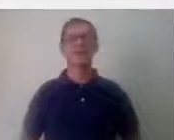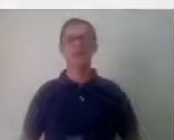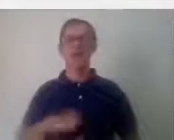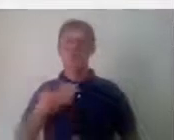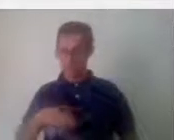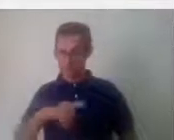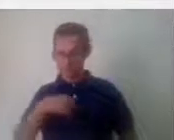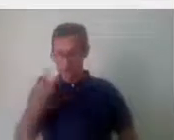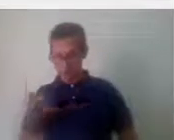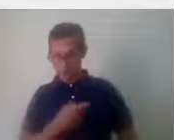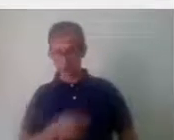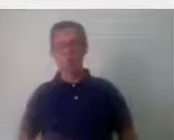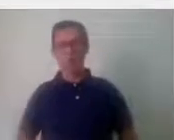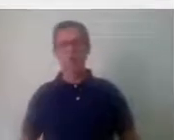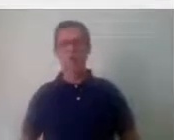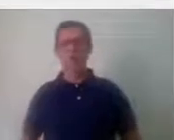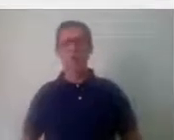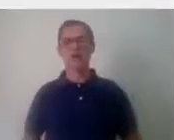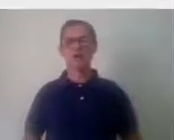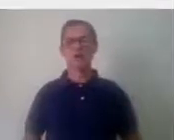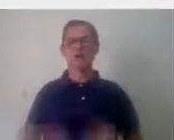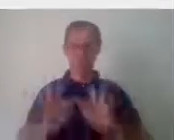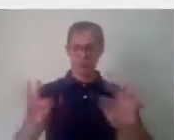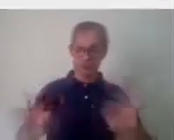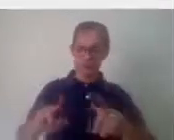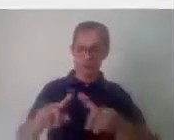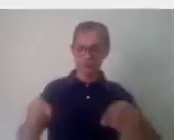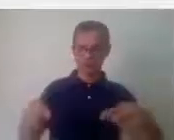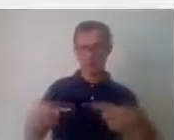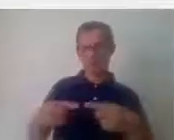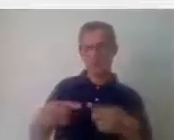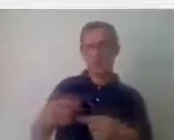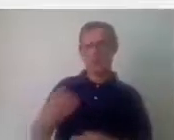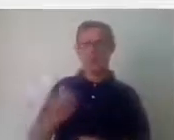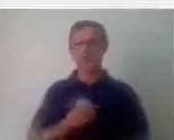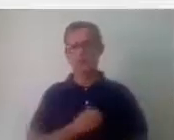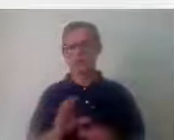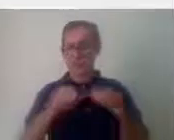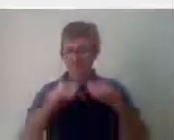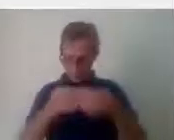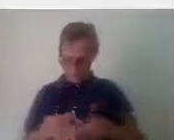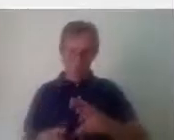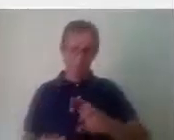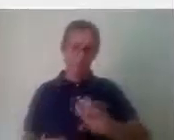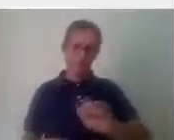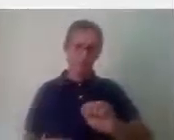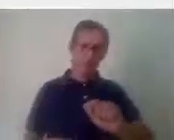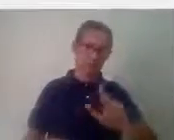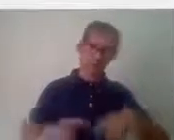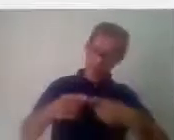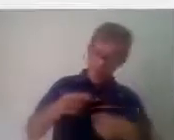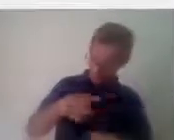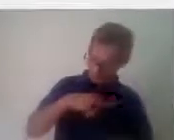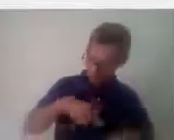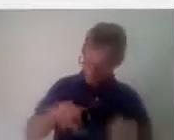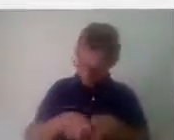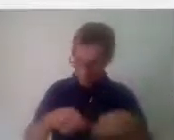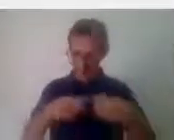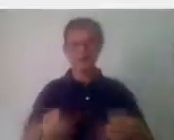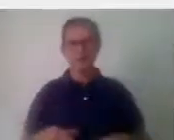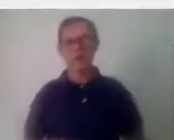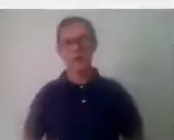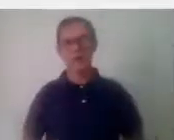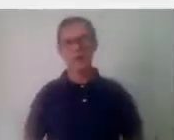A gente tem uma função que sai de um retângulo, indo para o conjunto dos números reais, e você tem que